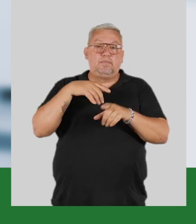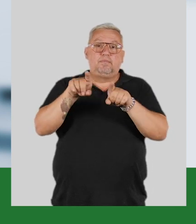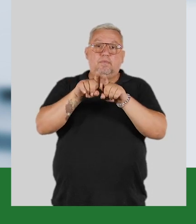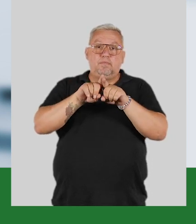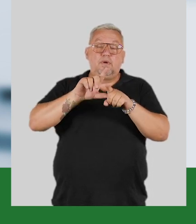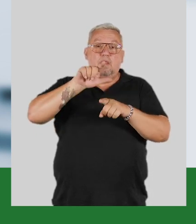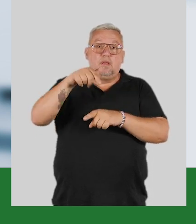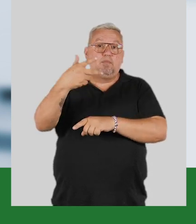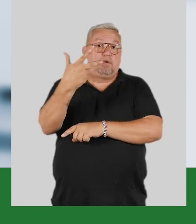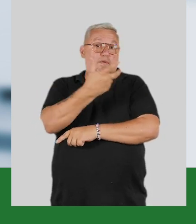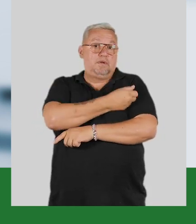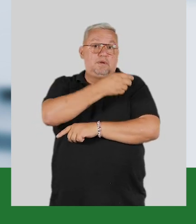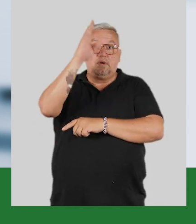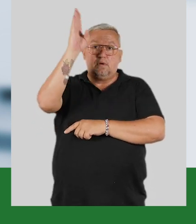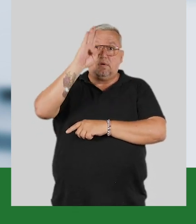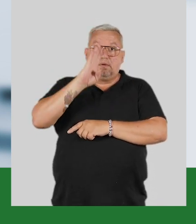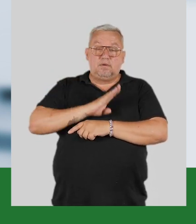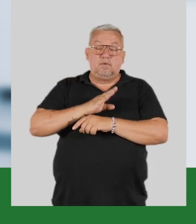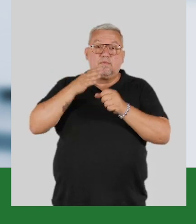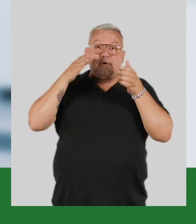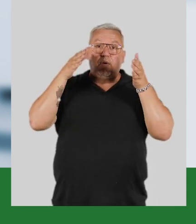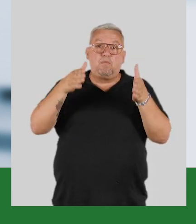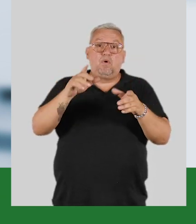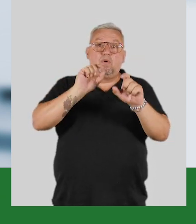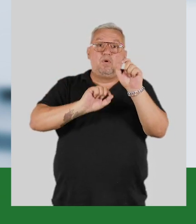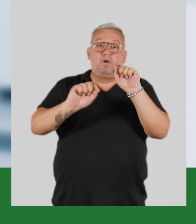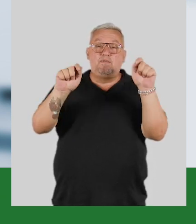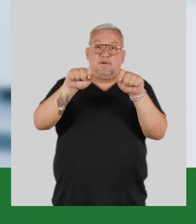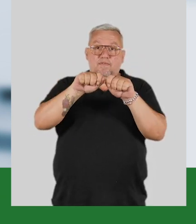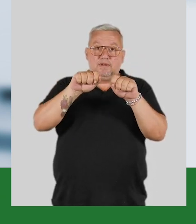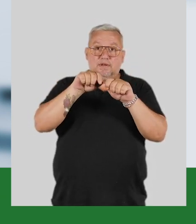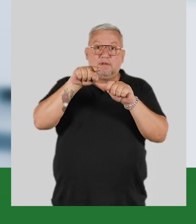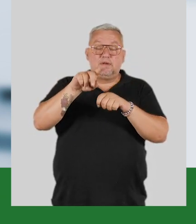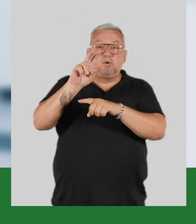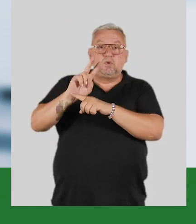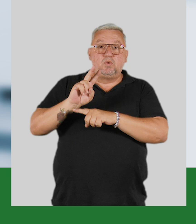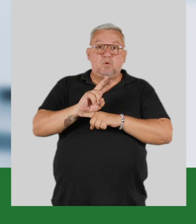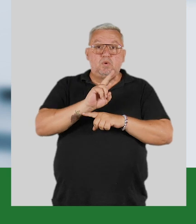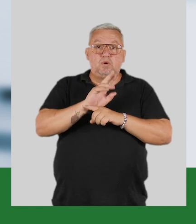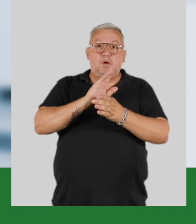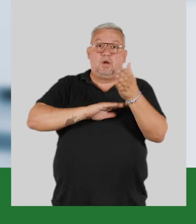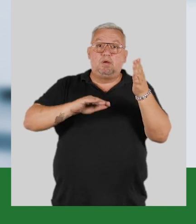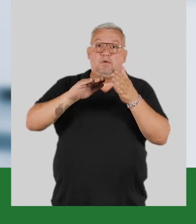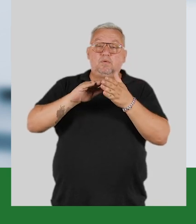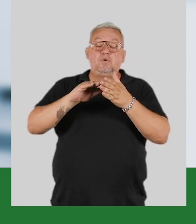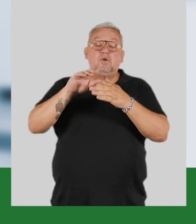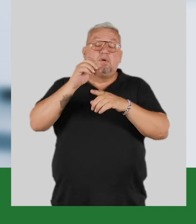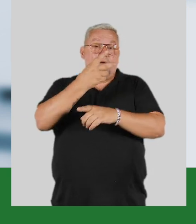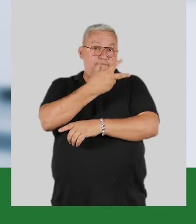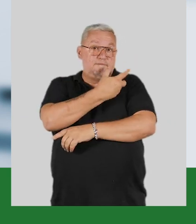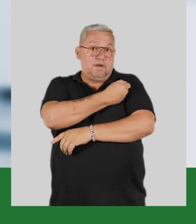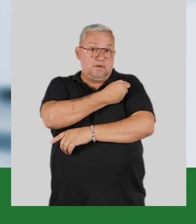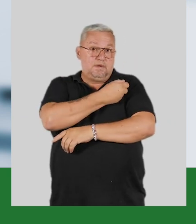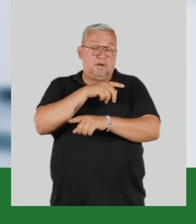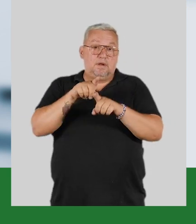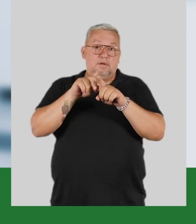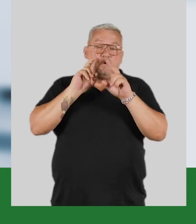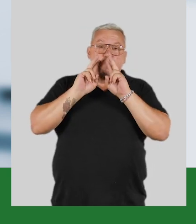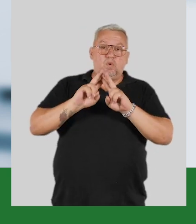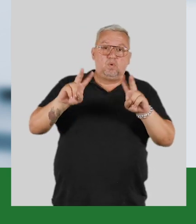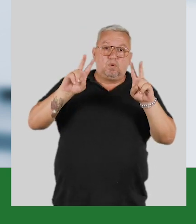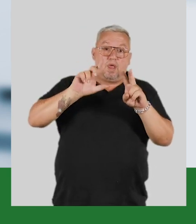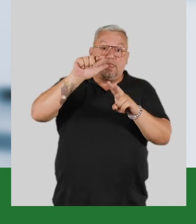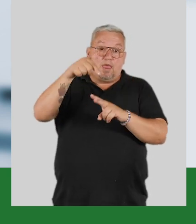adversos pós-vacinação do Brasil, e ele aborda o que deve ser feito nessa vigilância e para todas as vacinas. Então, vigilância de eventos